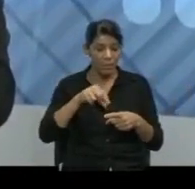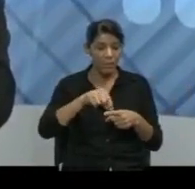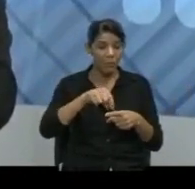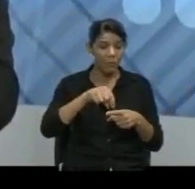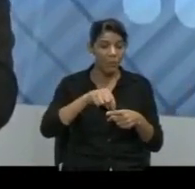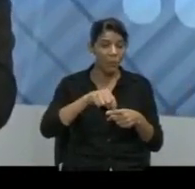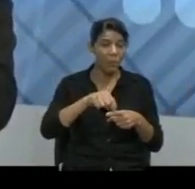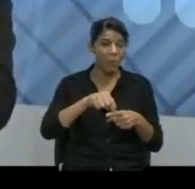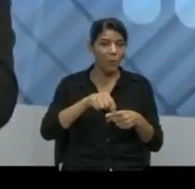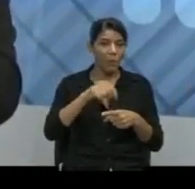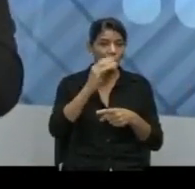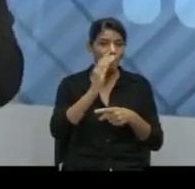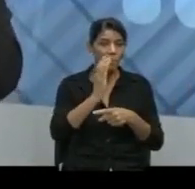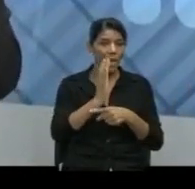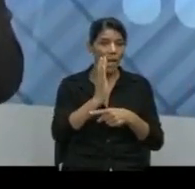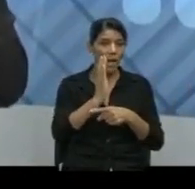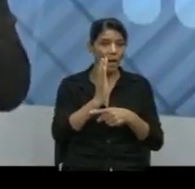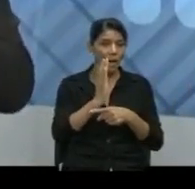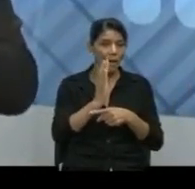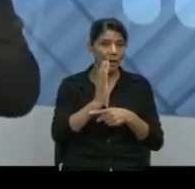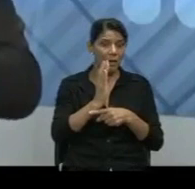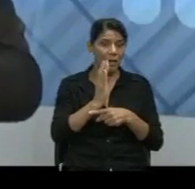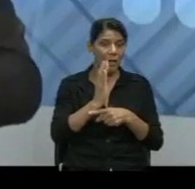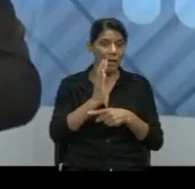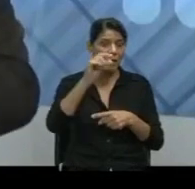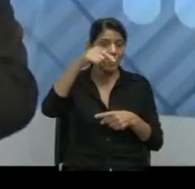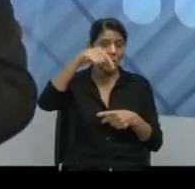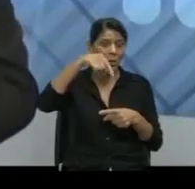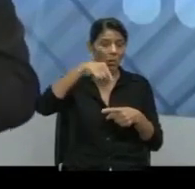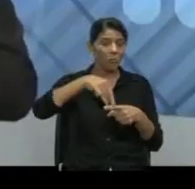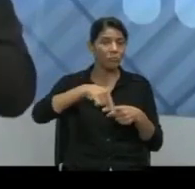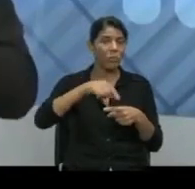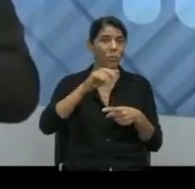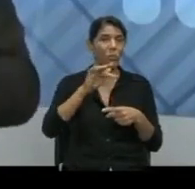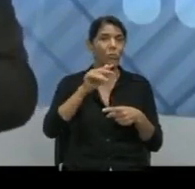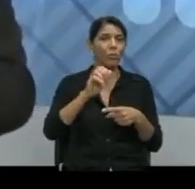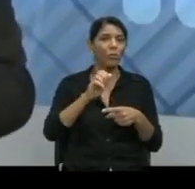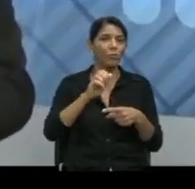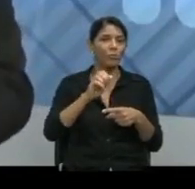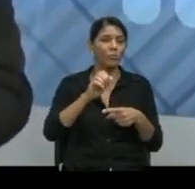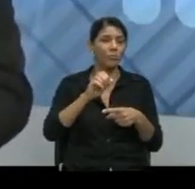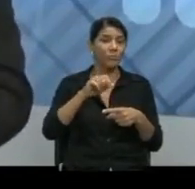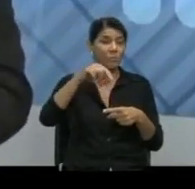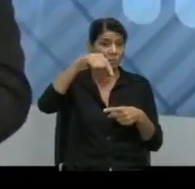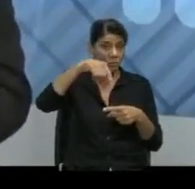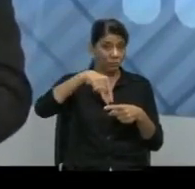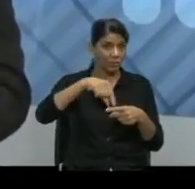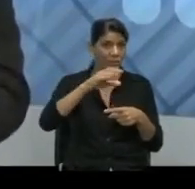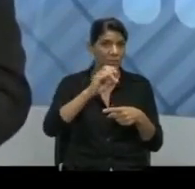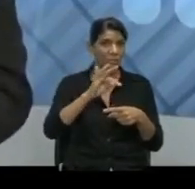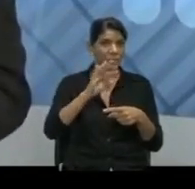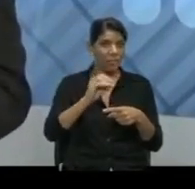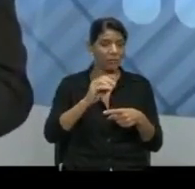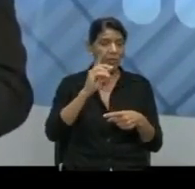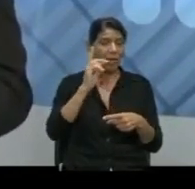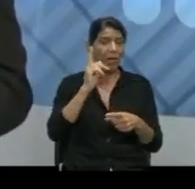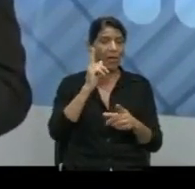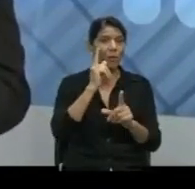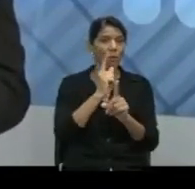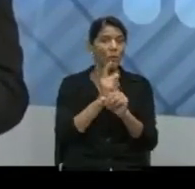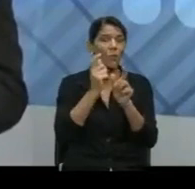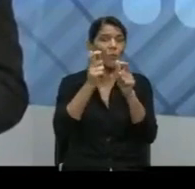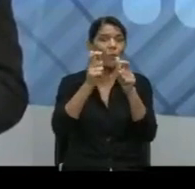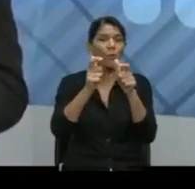ali, opa, o que eu vou usar? Solto o prumo de centro. Soltou o prumo de centro, eu vou encontrar o